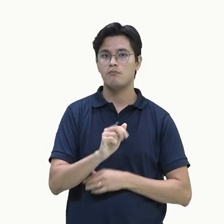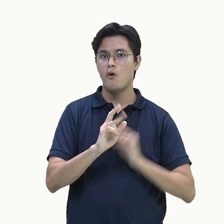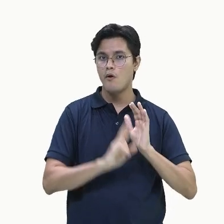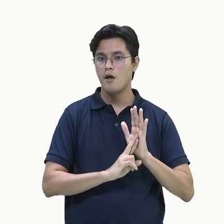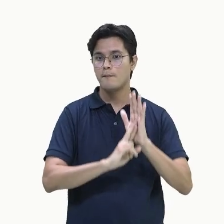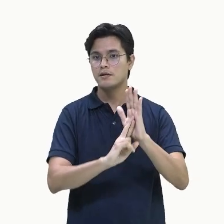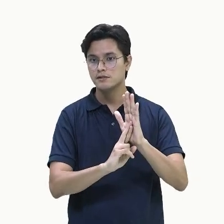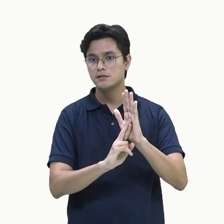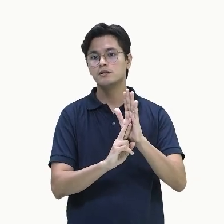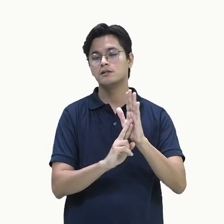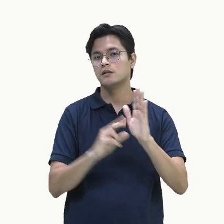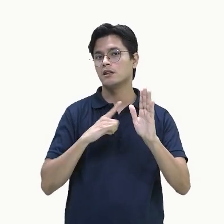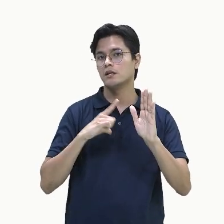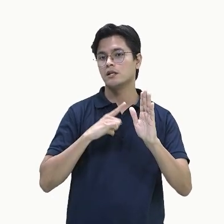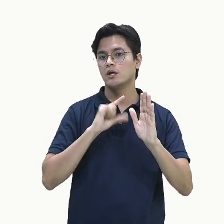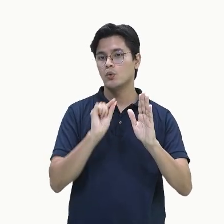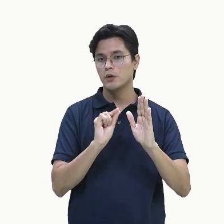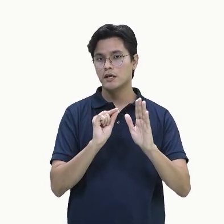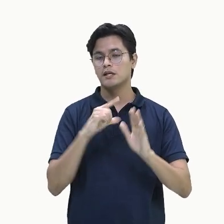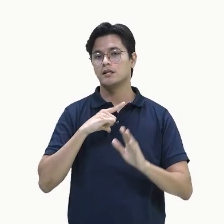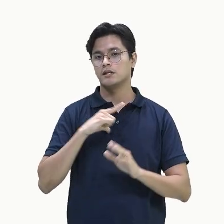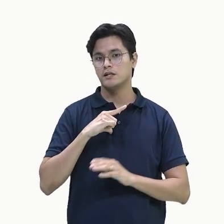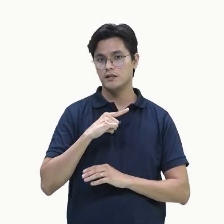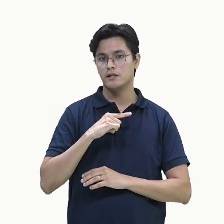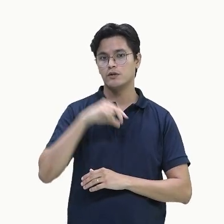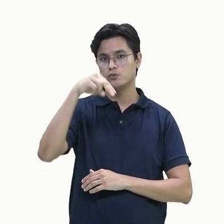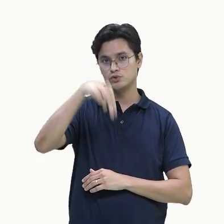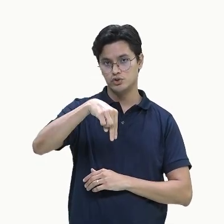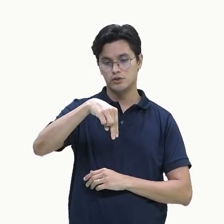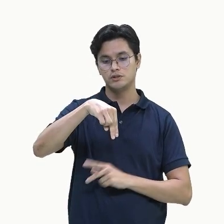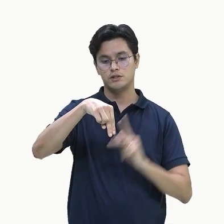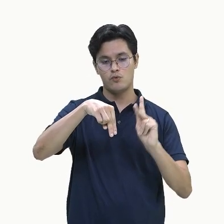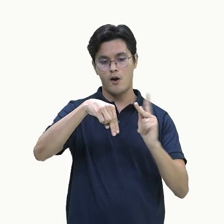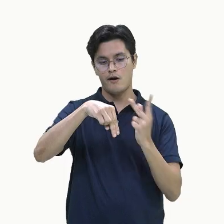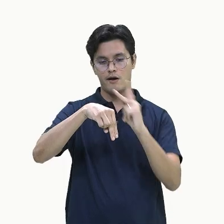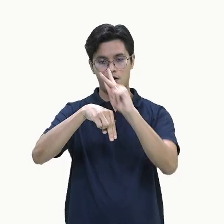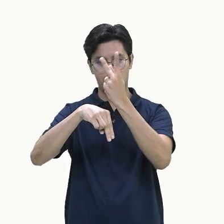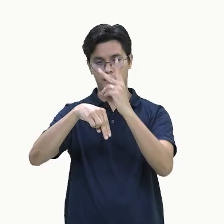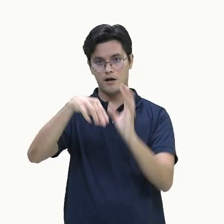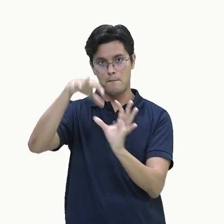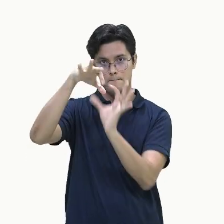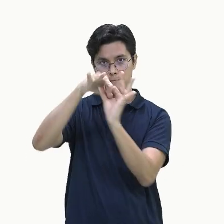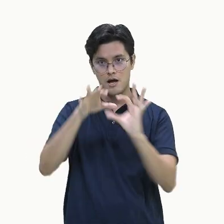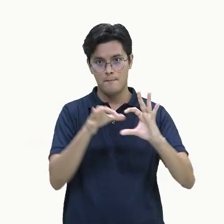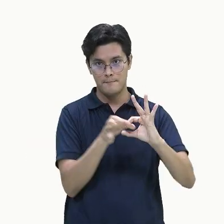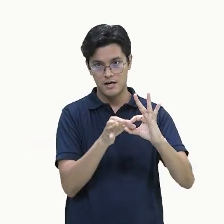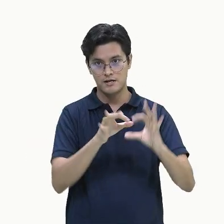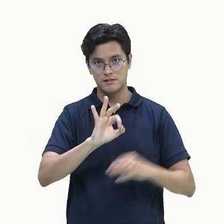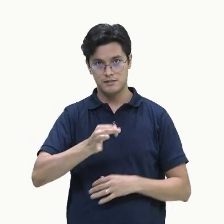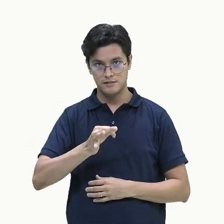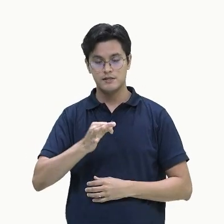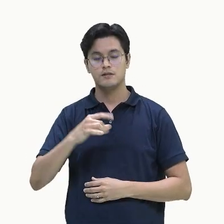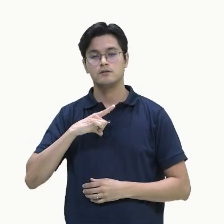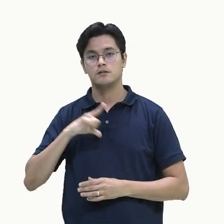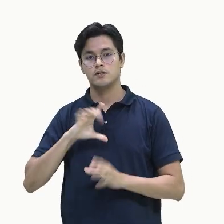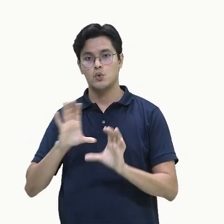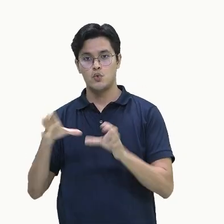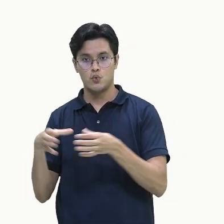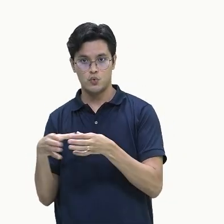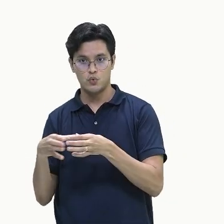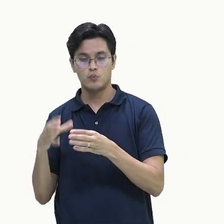nitrogênio ligado a 2 hidrogênios aqui, tá? Já o grupo